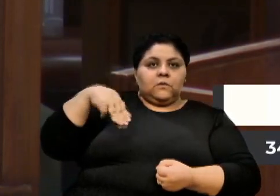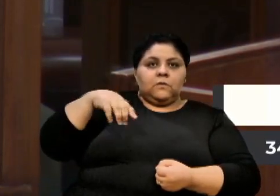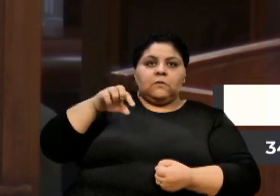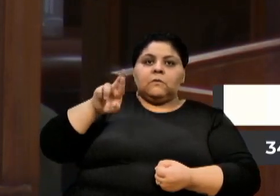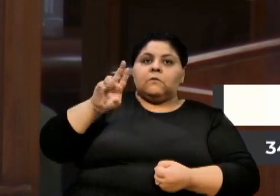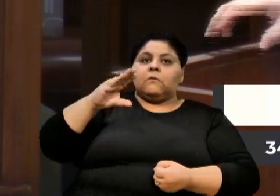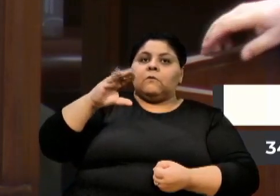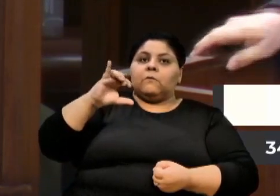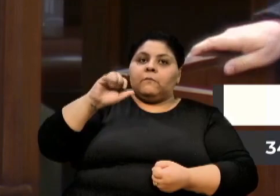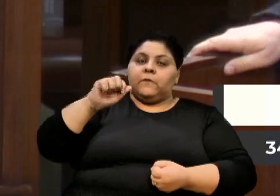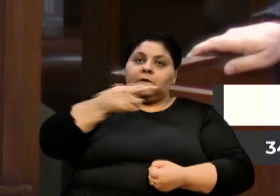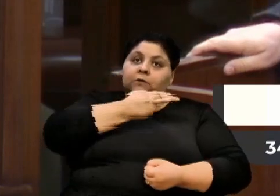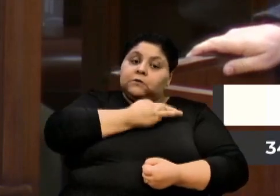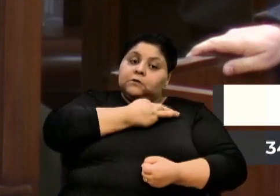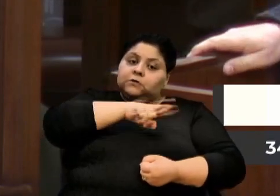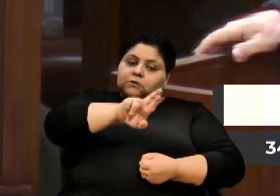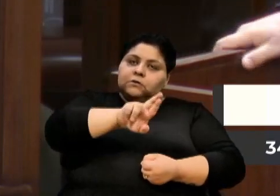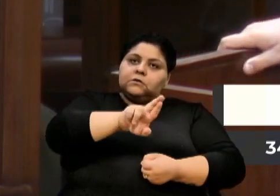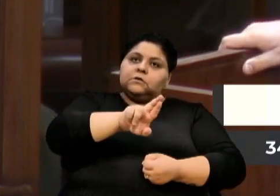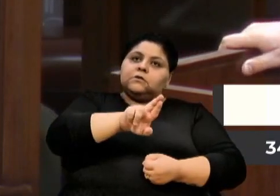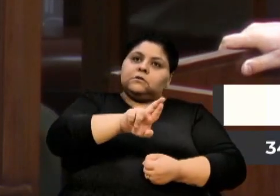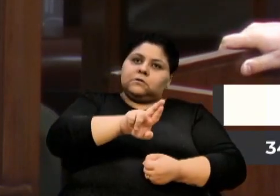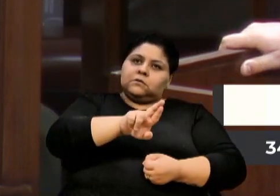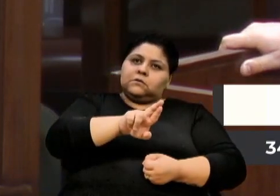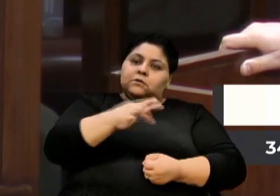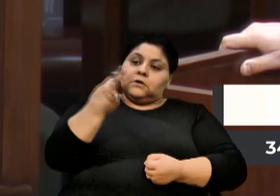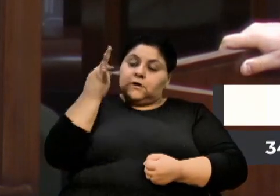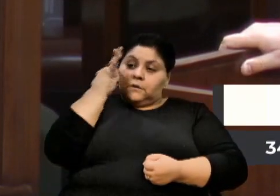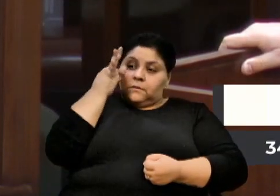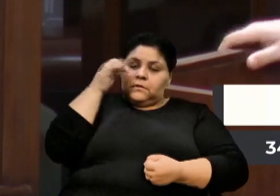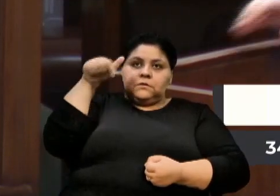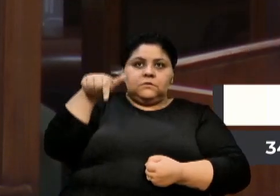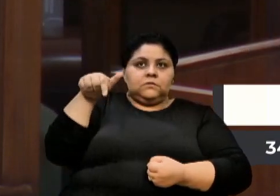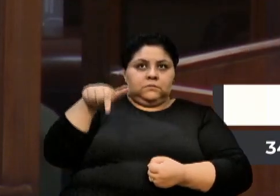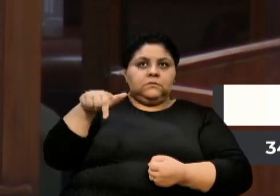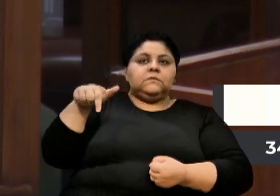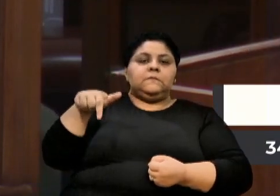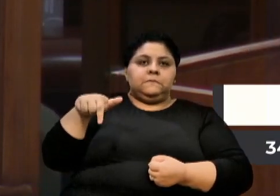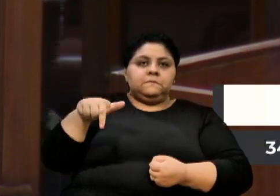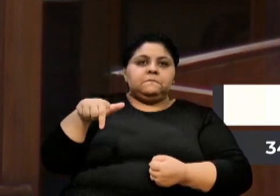turismo religioso, e que é algo que é muito presente na cidade,